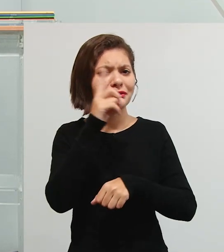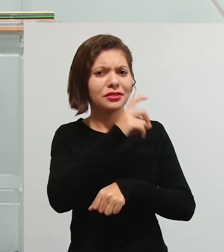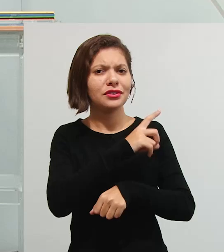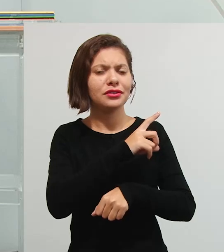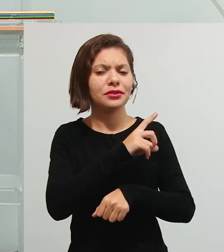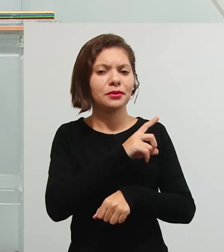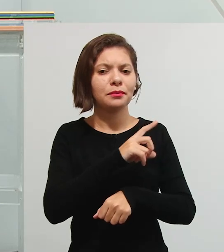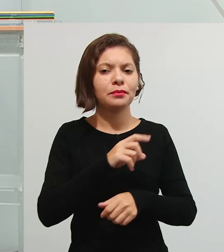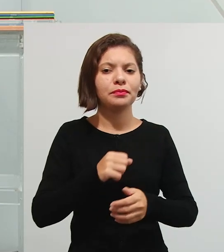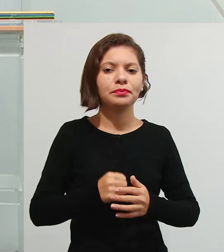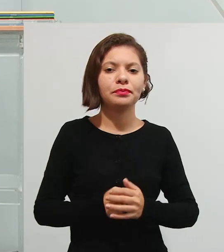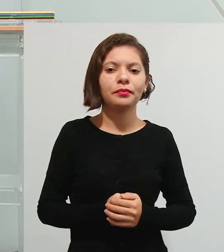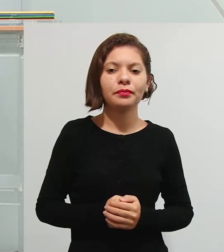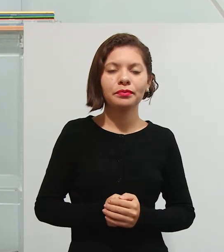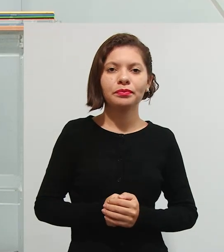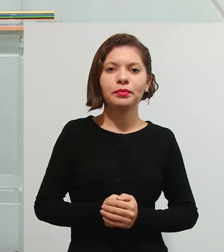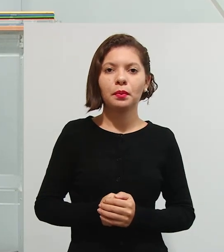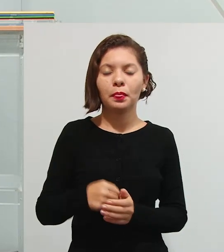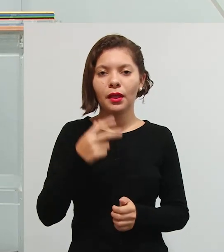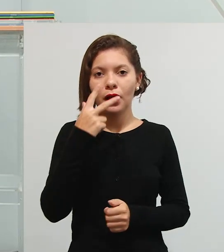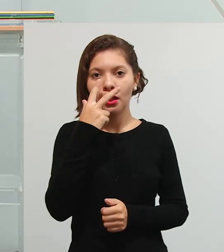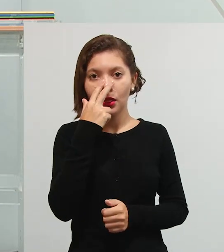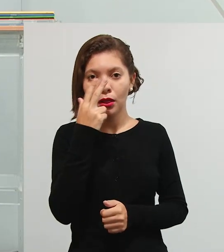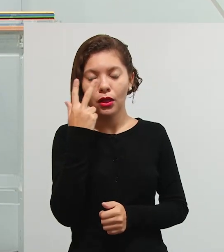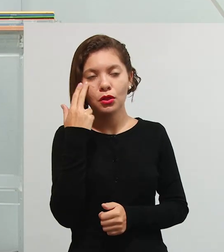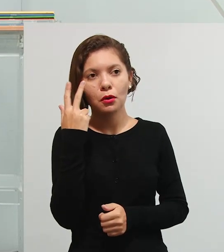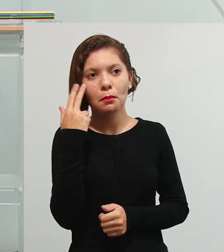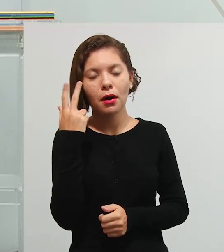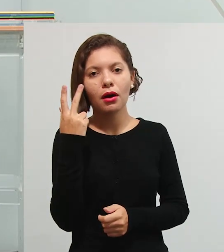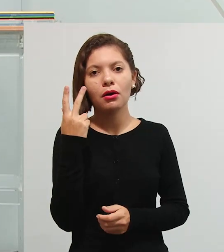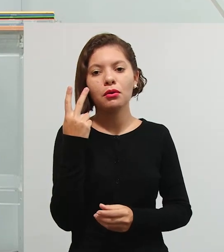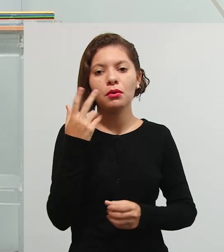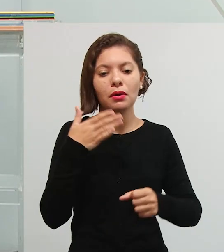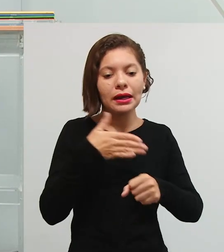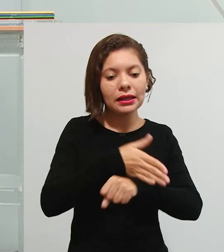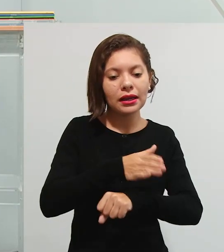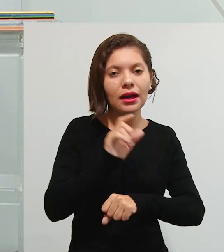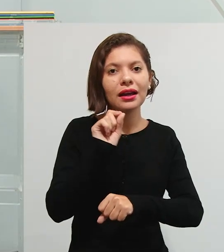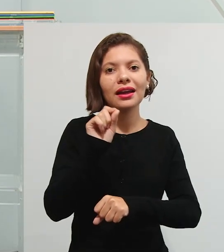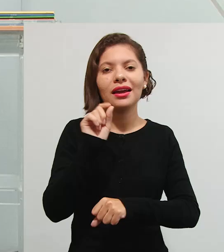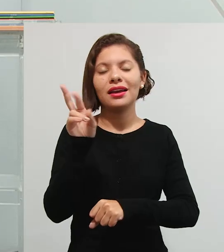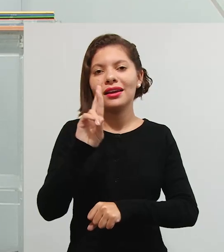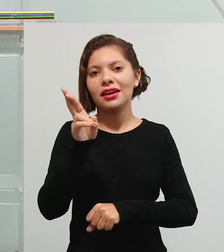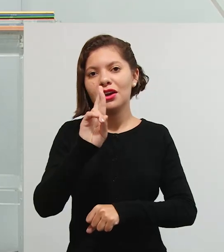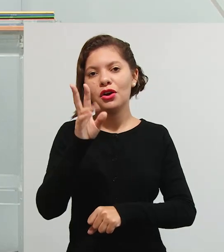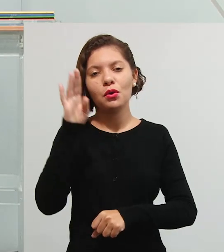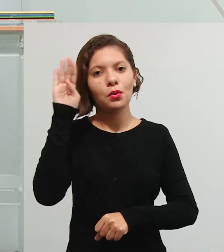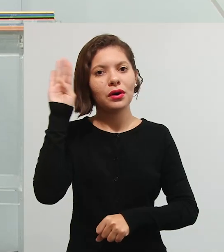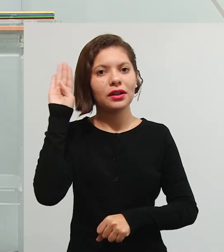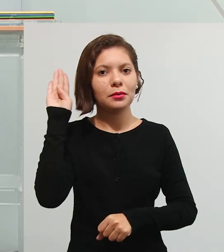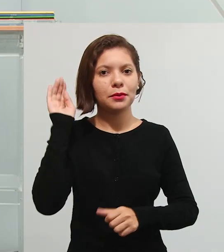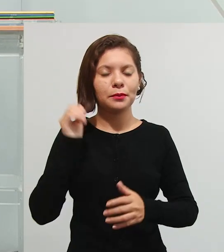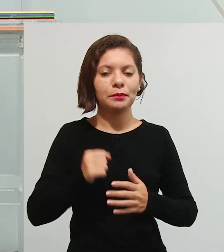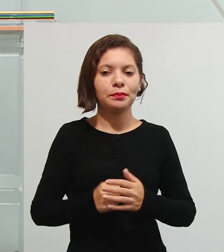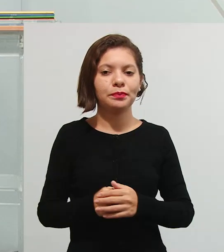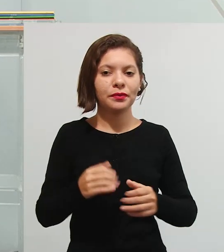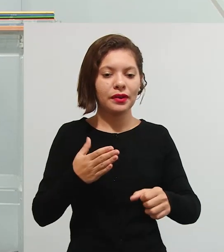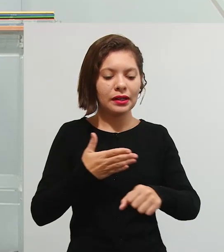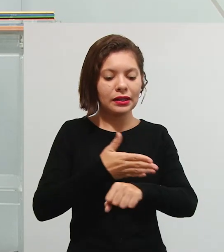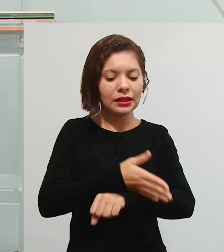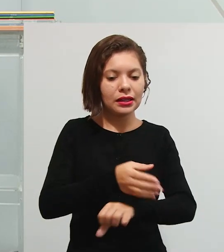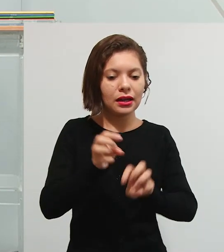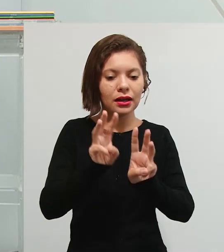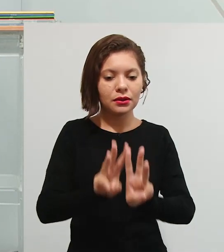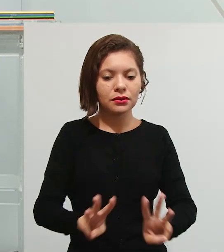difícil, o procedimento geralmente é realizado pelo acadêmico. E aí o acadêmico vai acessar essa plataforma. Nessa plataforma ele